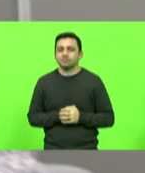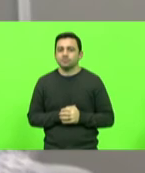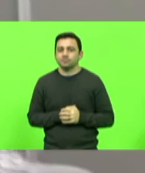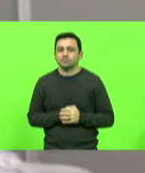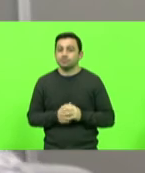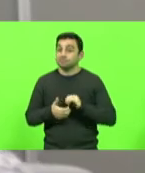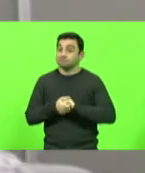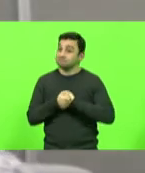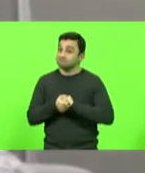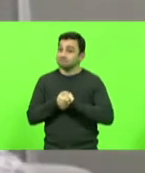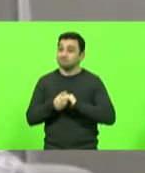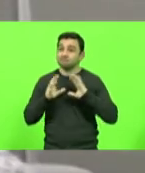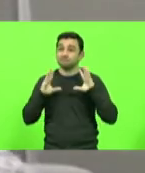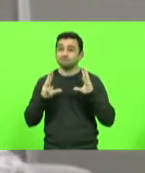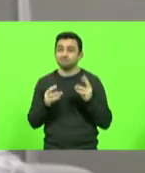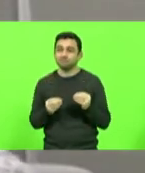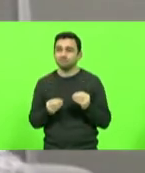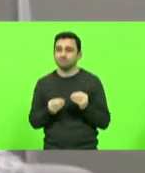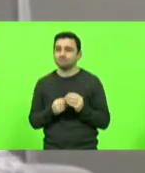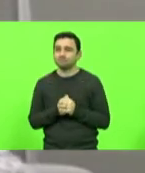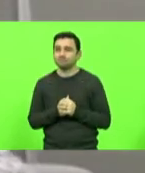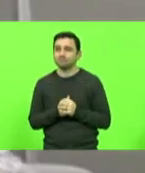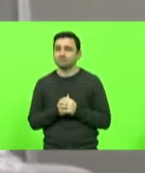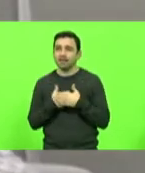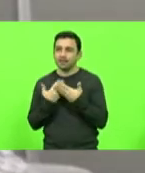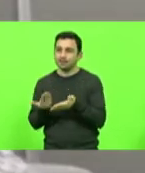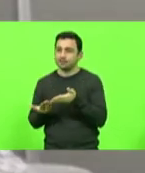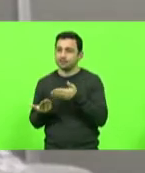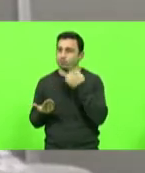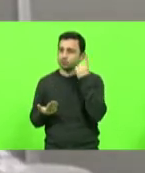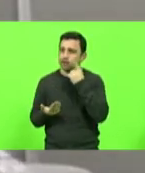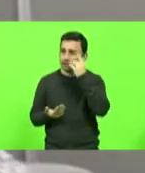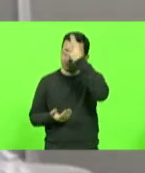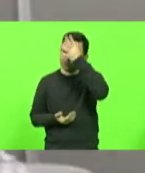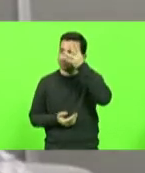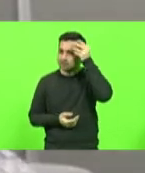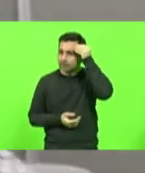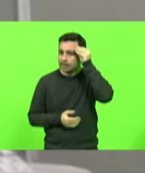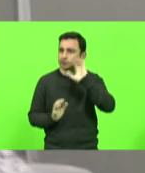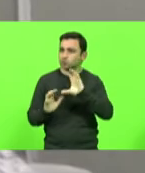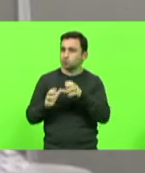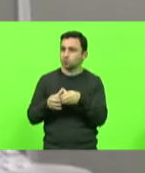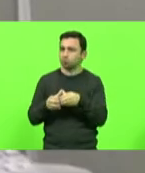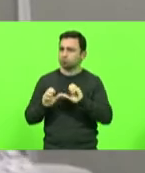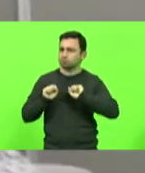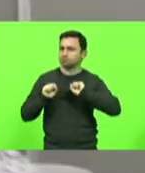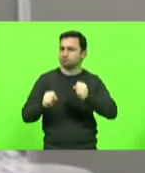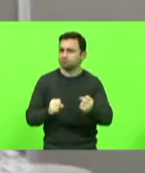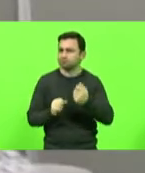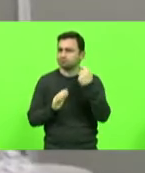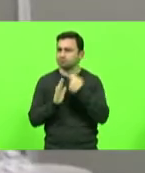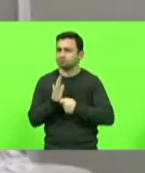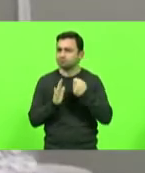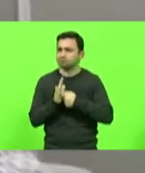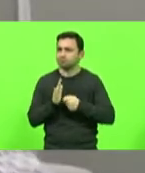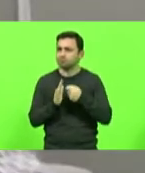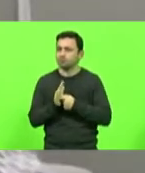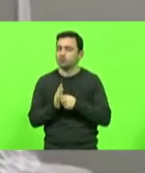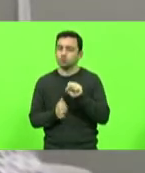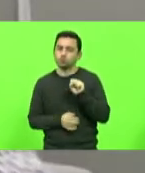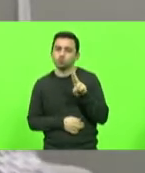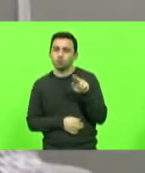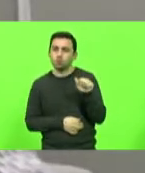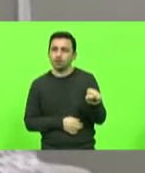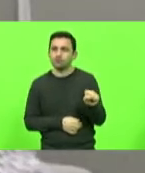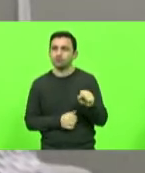Cumprimento a todos na pessoa da deputada Luciane e da sua equipe, que são incansáveis nessa luta pelos SUAS.